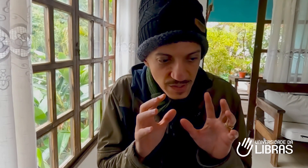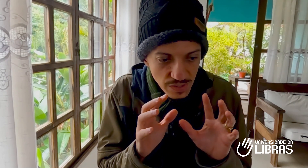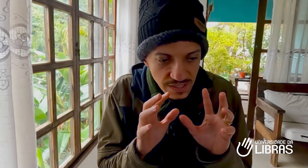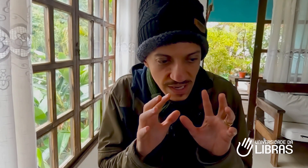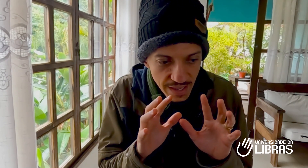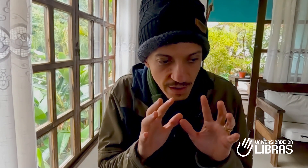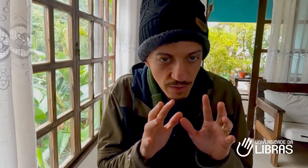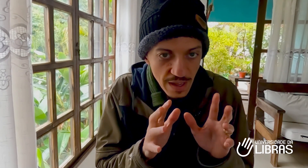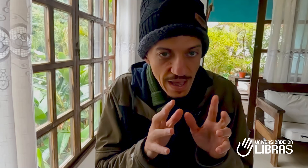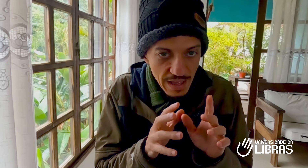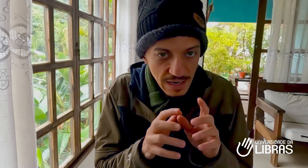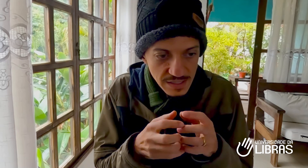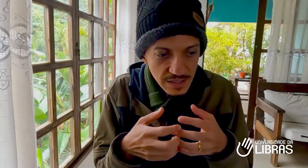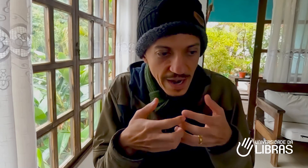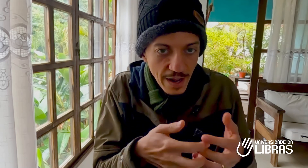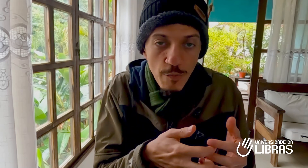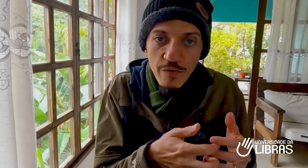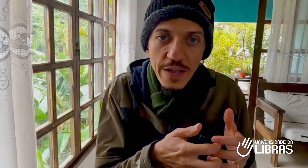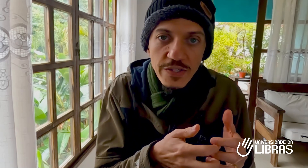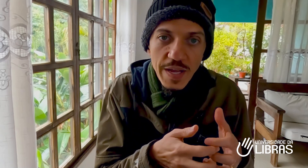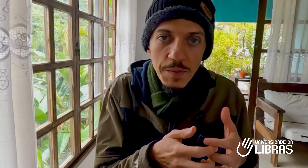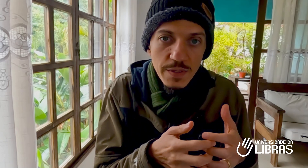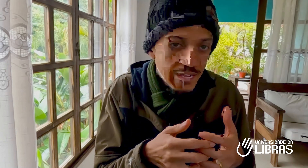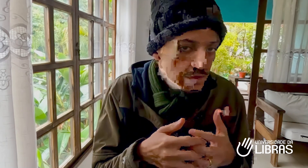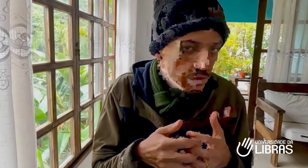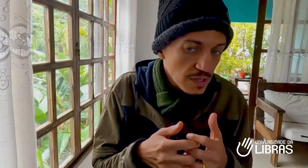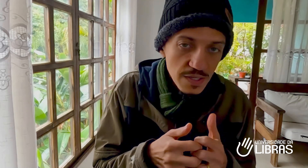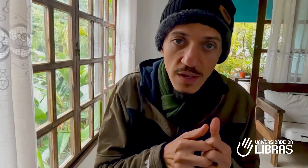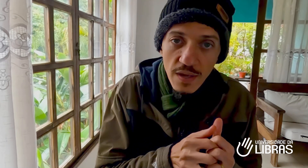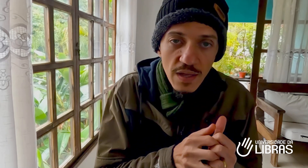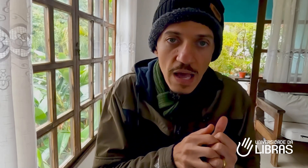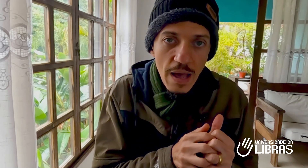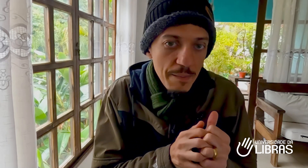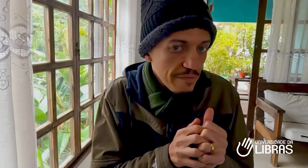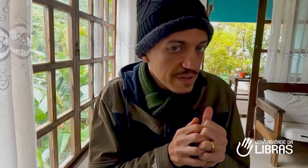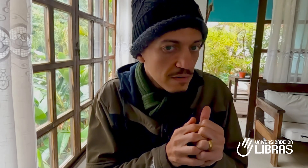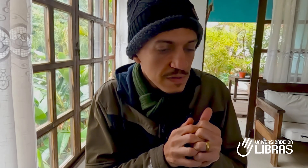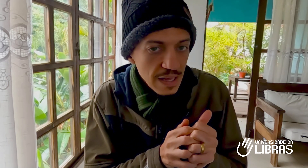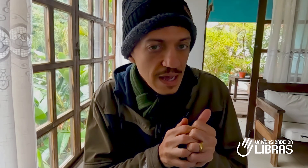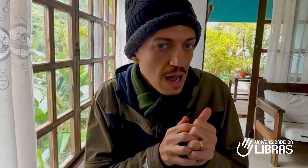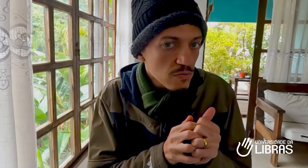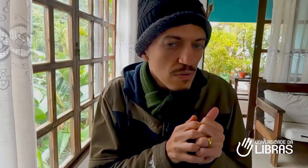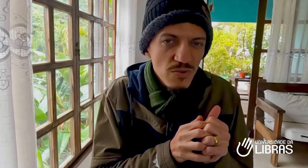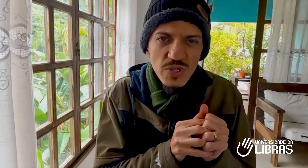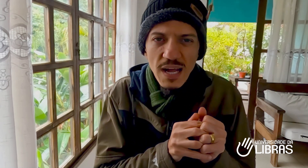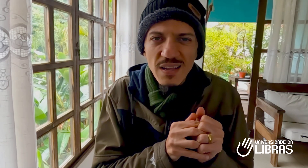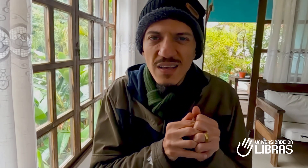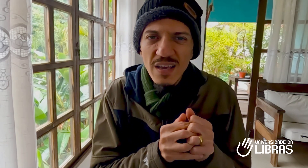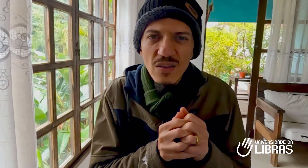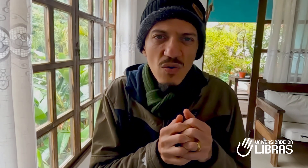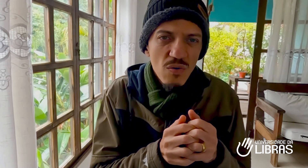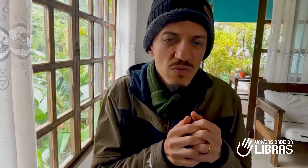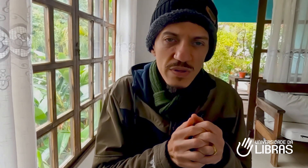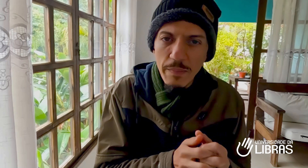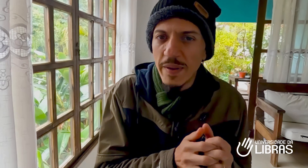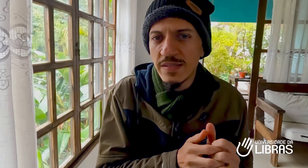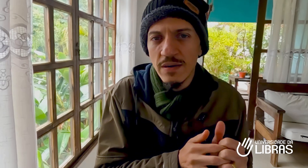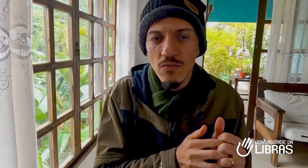as pessoas já saíram, elas entraram para o Fluente em Libras que falaram assim, nossa, a minha vida não está legal, estou angustiada aqui,